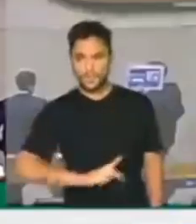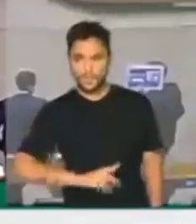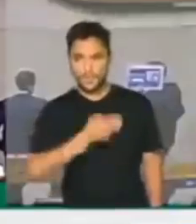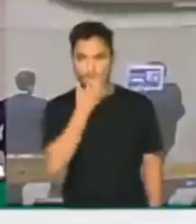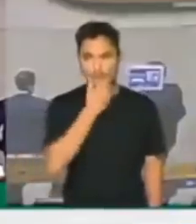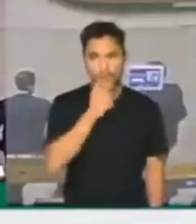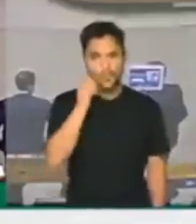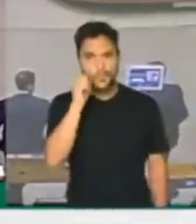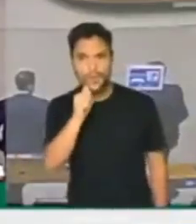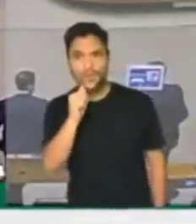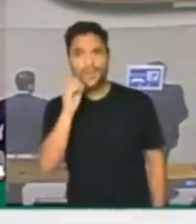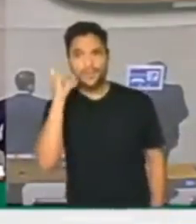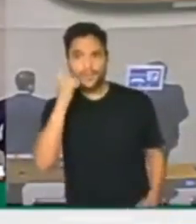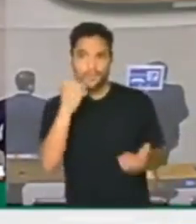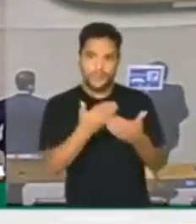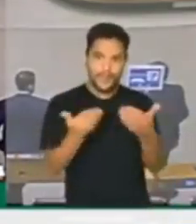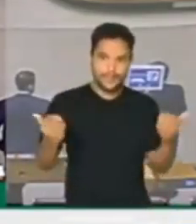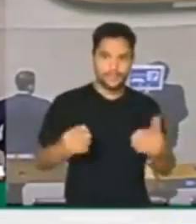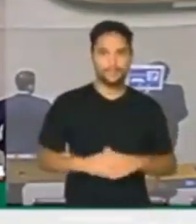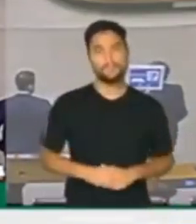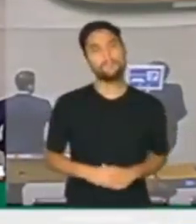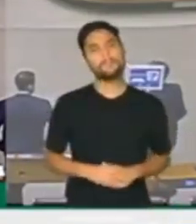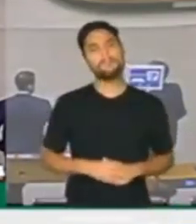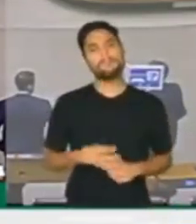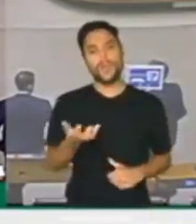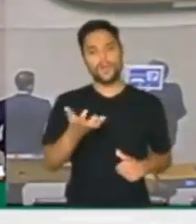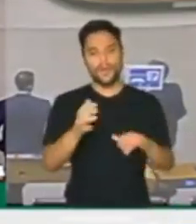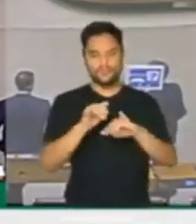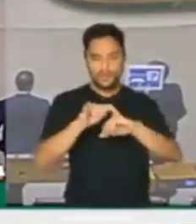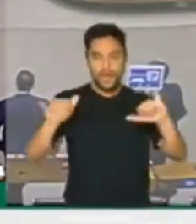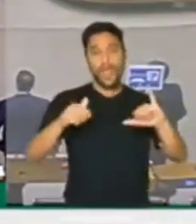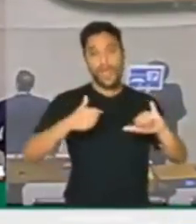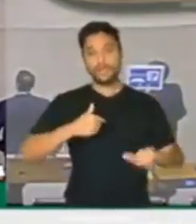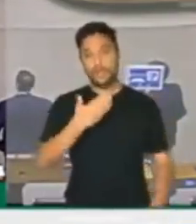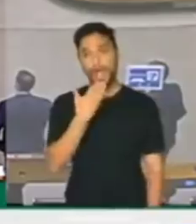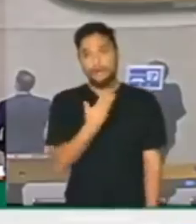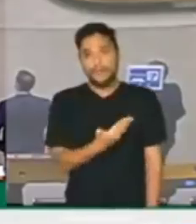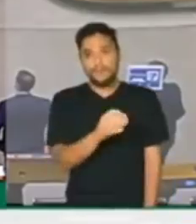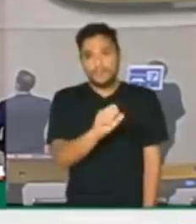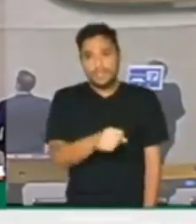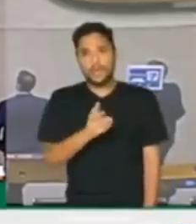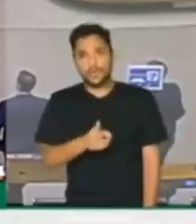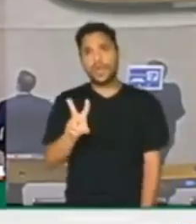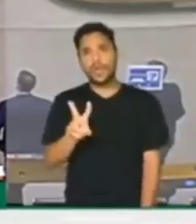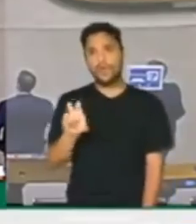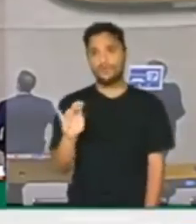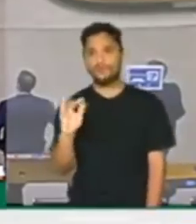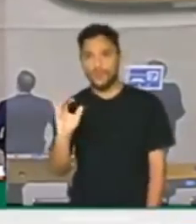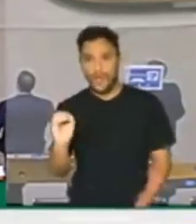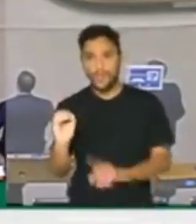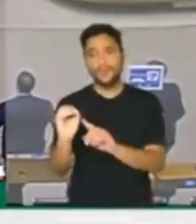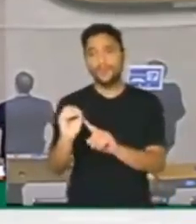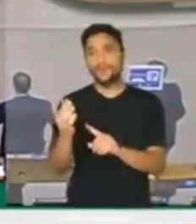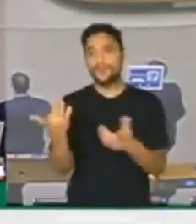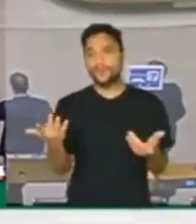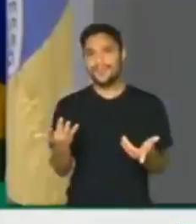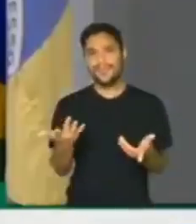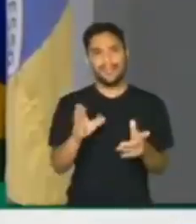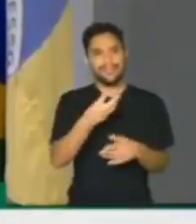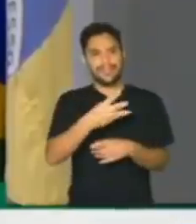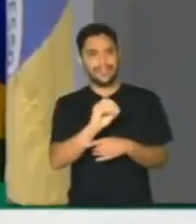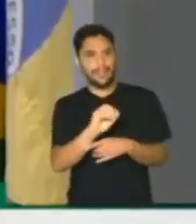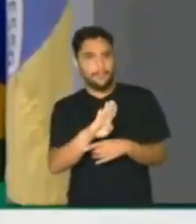o senhor executados eu quero dizer aqui primeiro que eu sou a favor de dar manutenção do veto que consideram uma blusa a